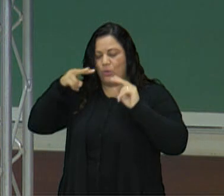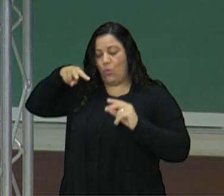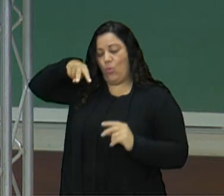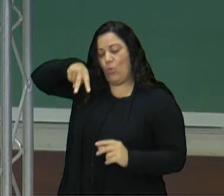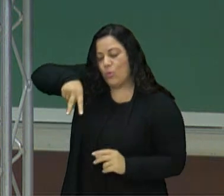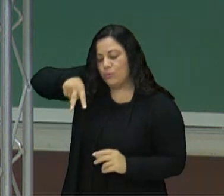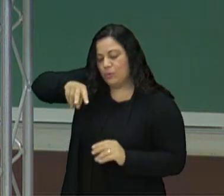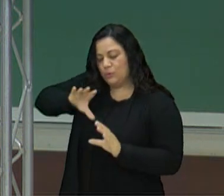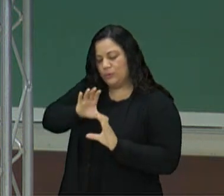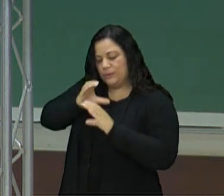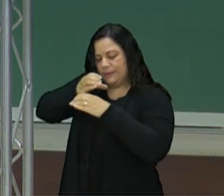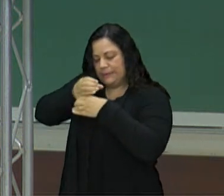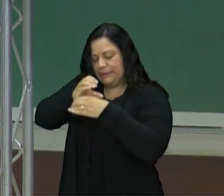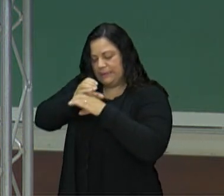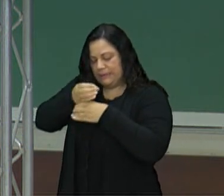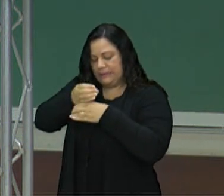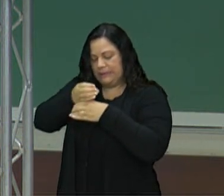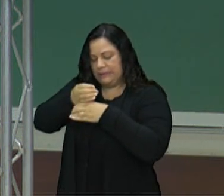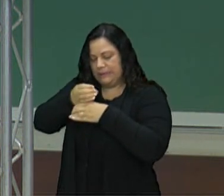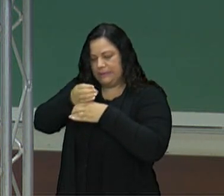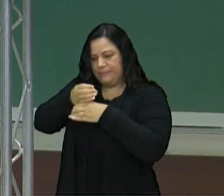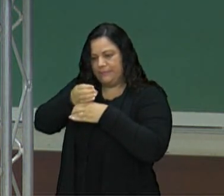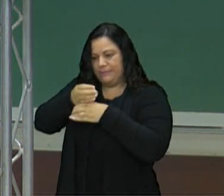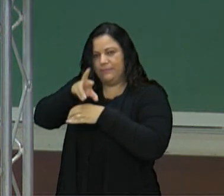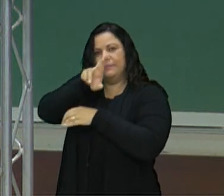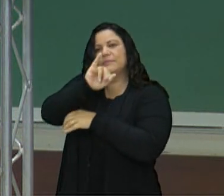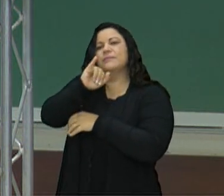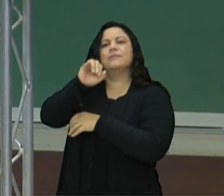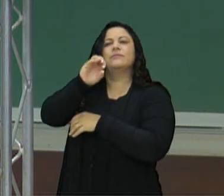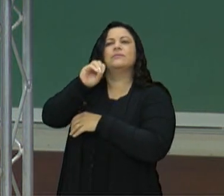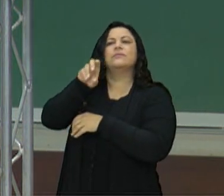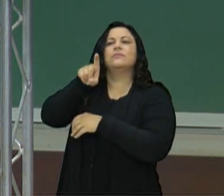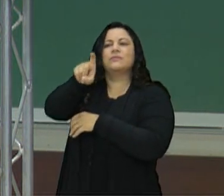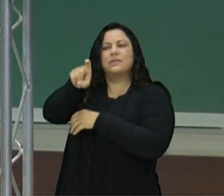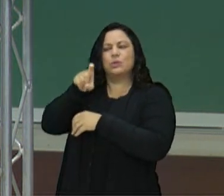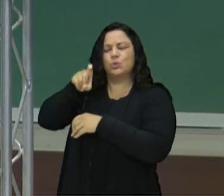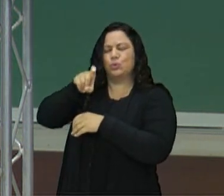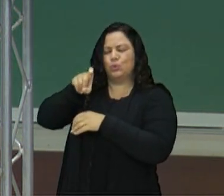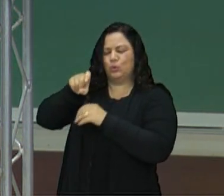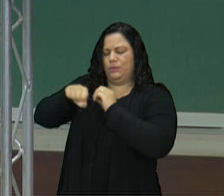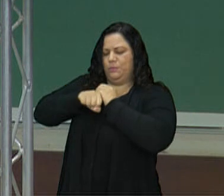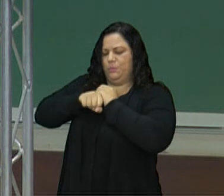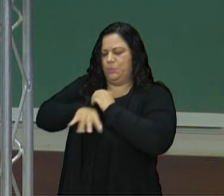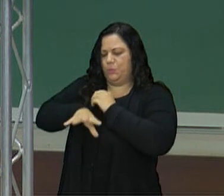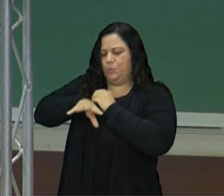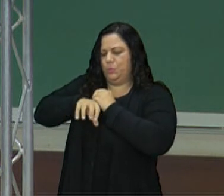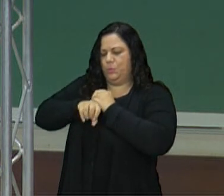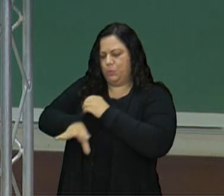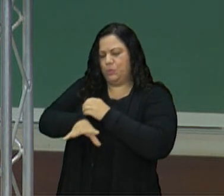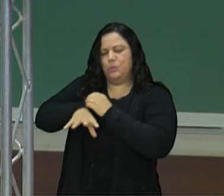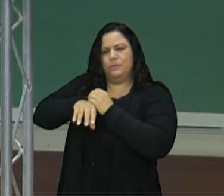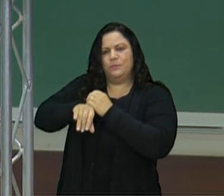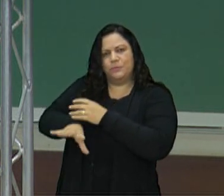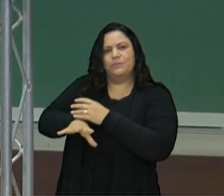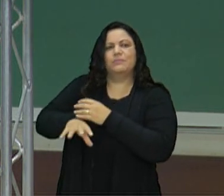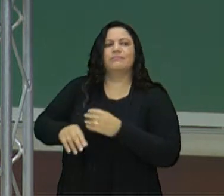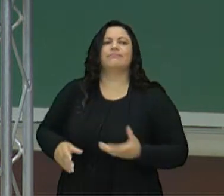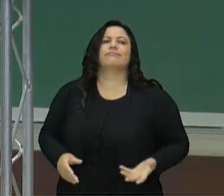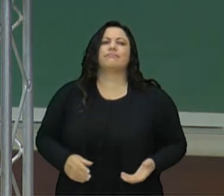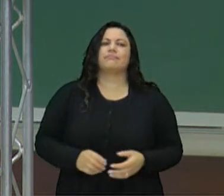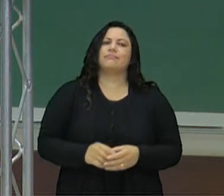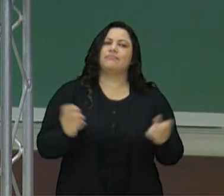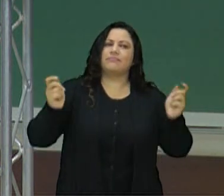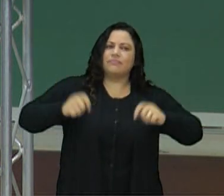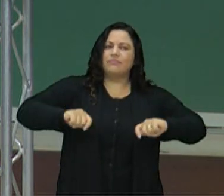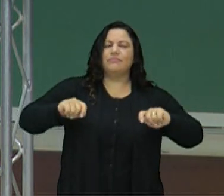usou um microscópio usando raio-x. É o princípio do microscópio eletrônico também, né? Manda radiação, tem um filme lá embaixo. E olha lá, aqui